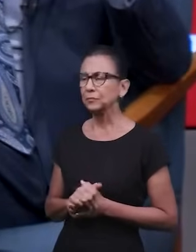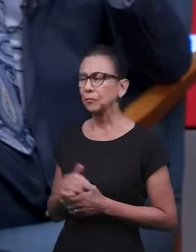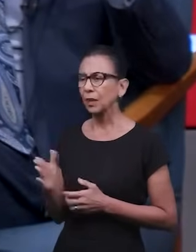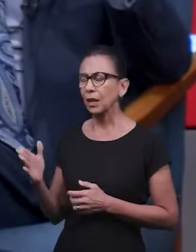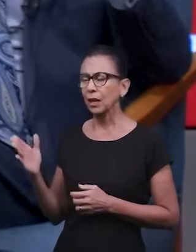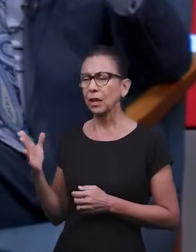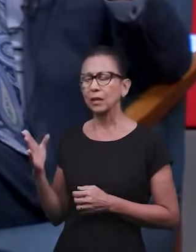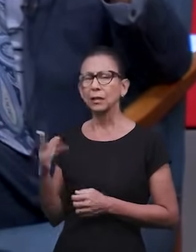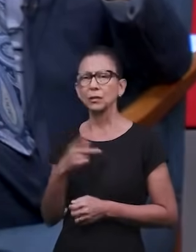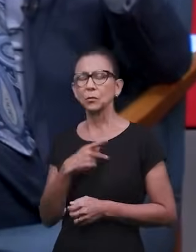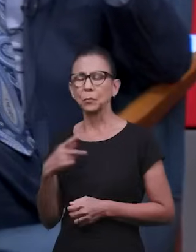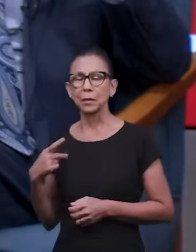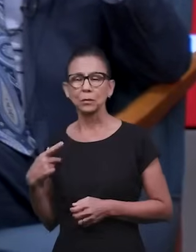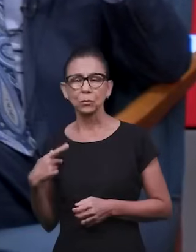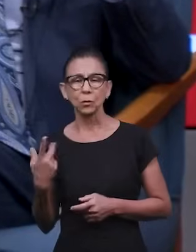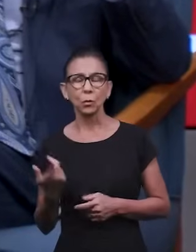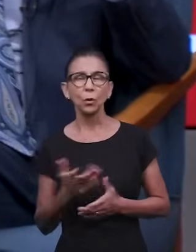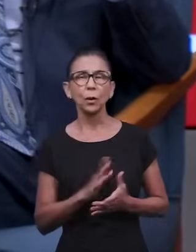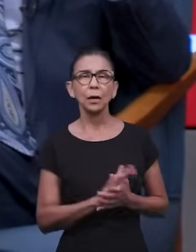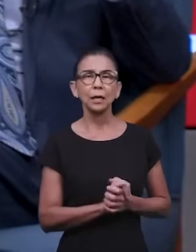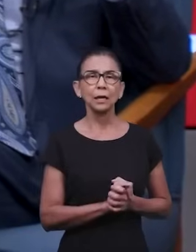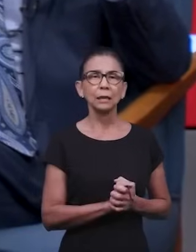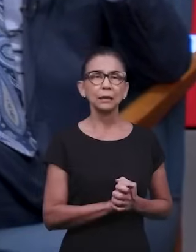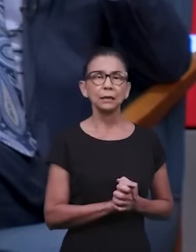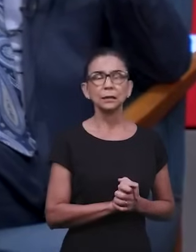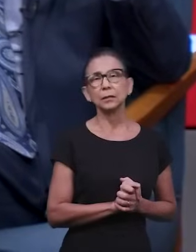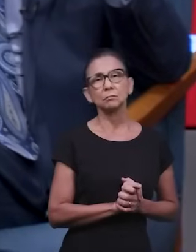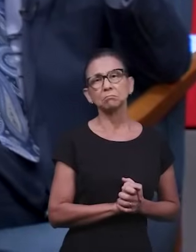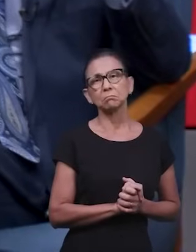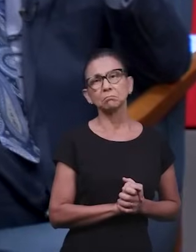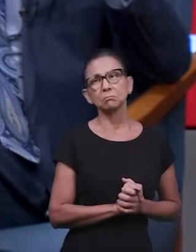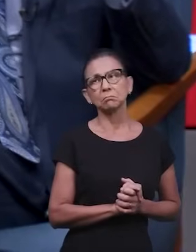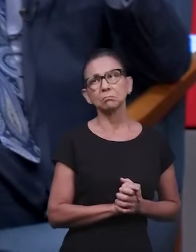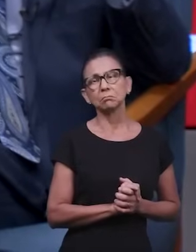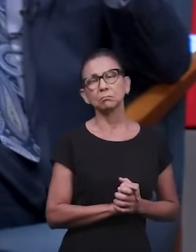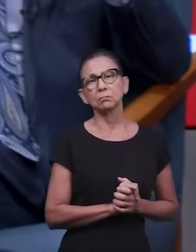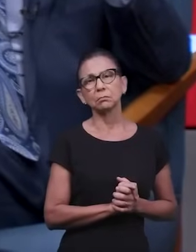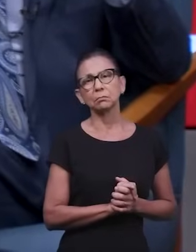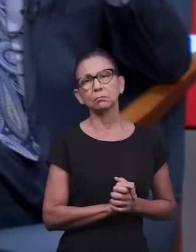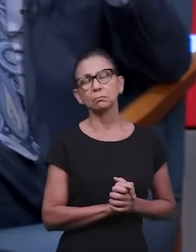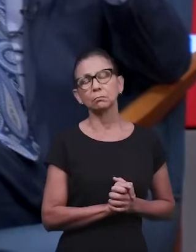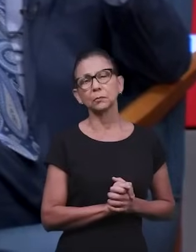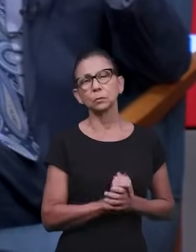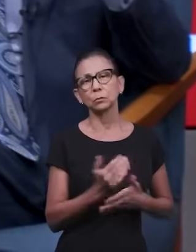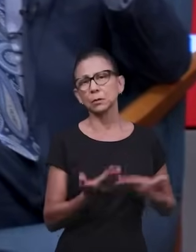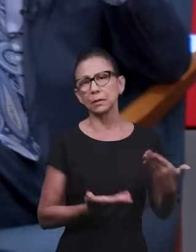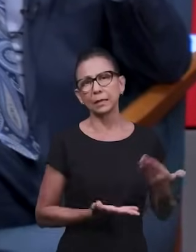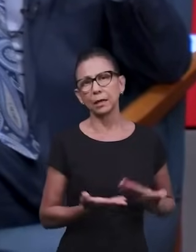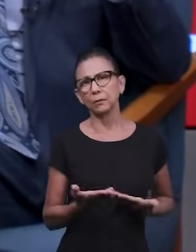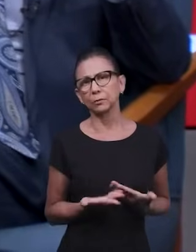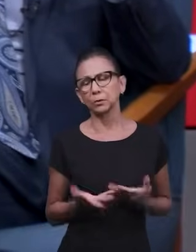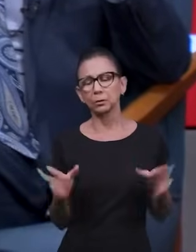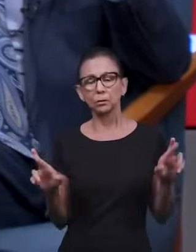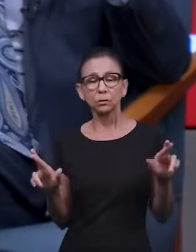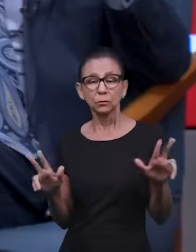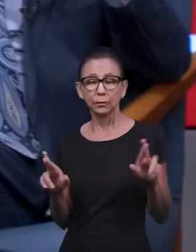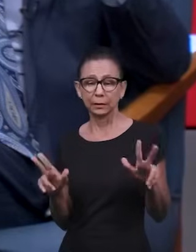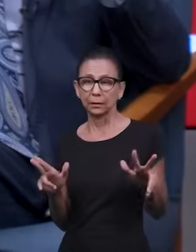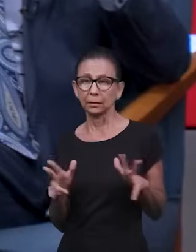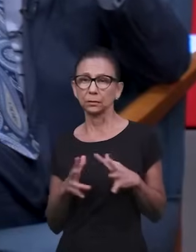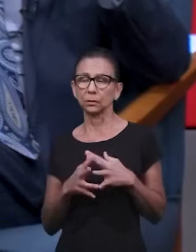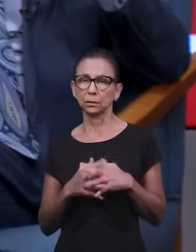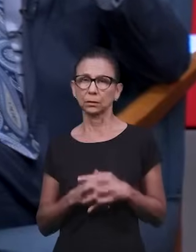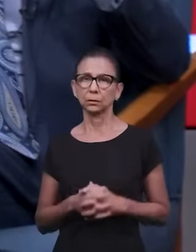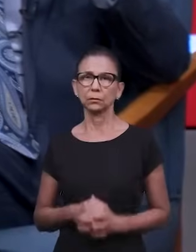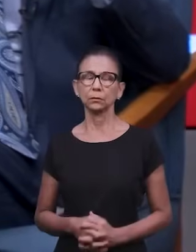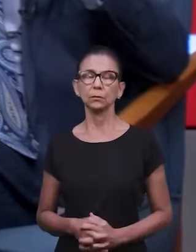que a bíblia é clara com relação a isso então vamos começar a partir